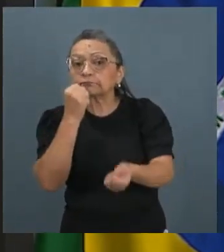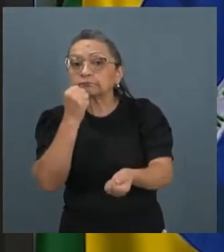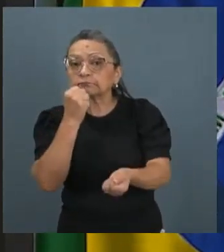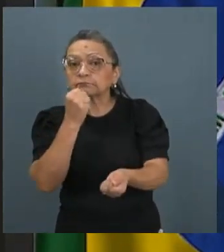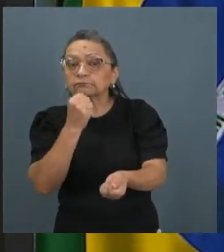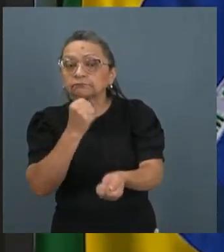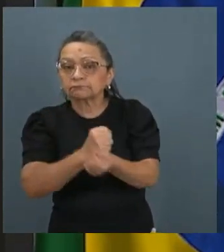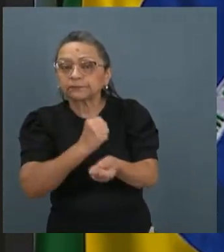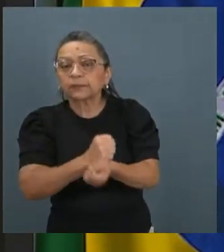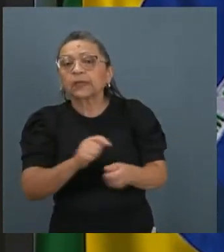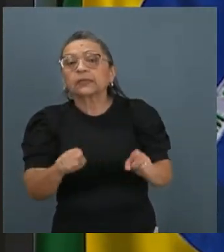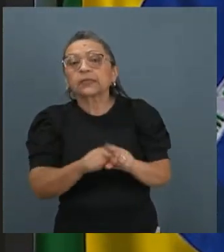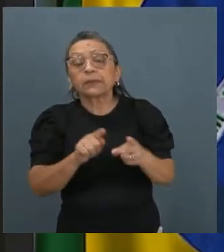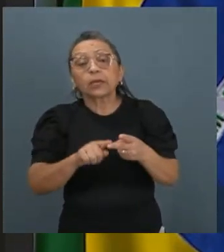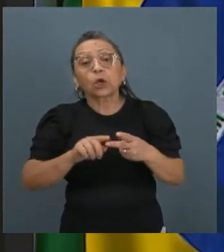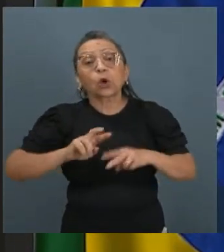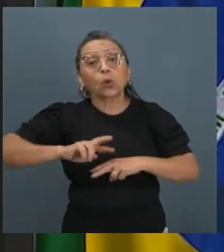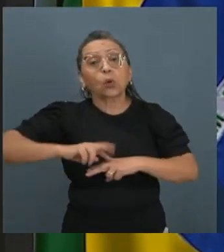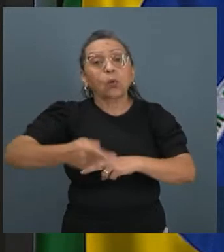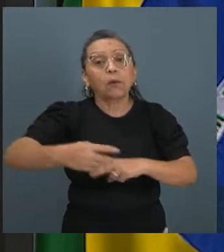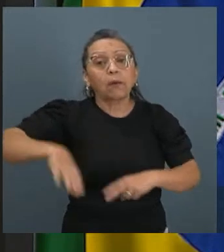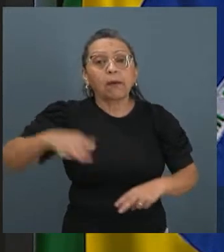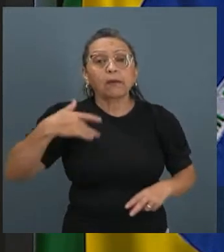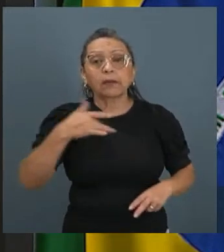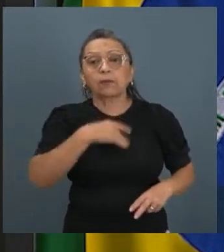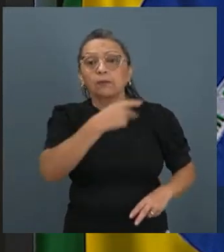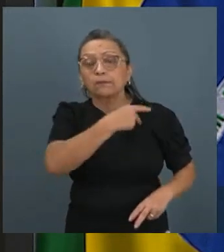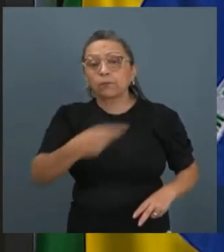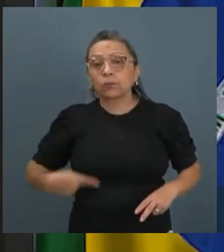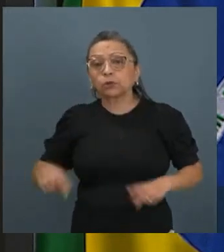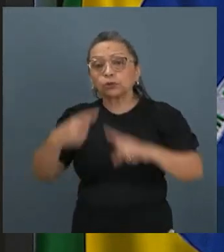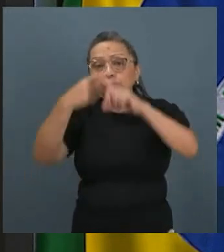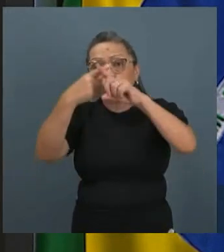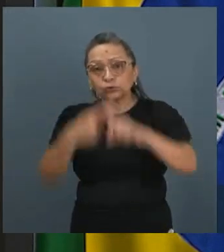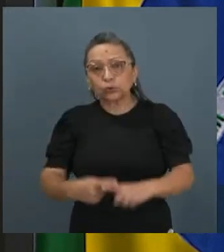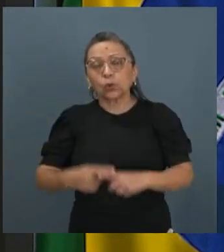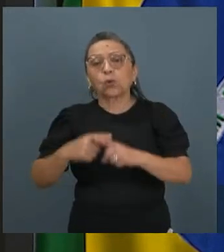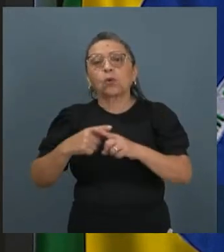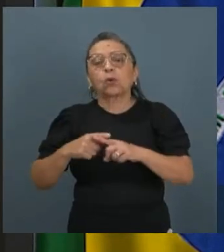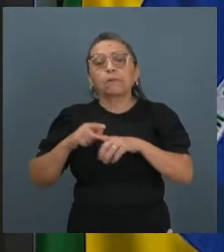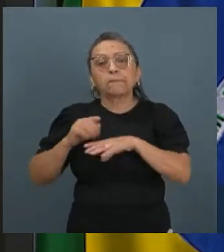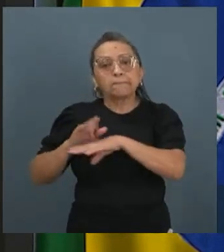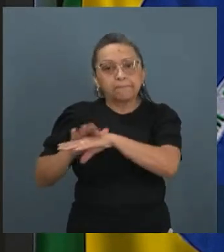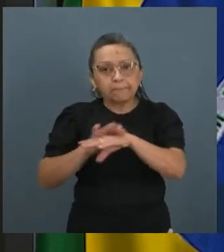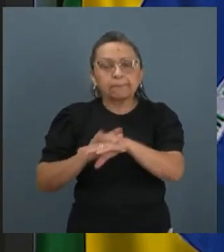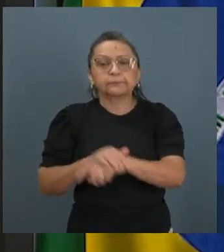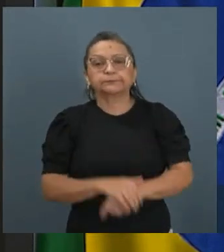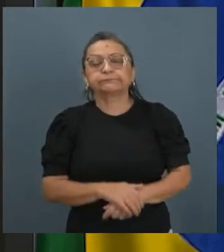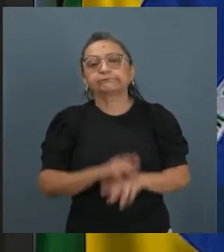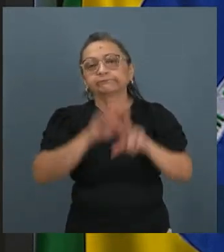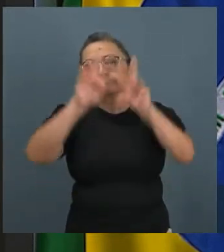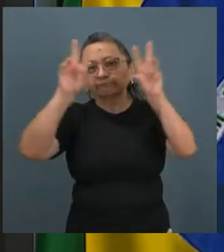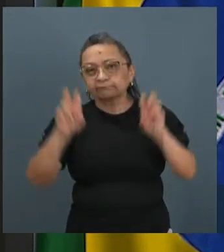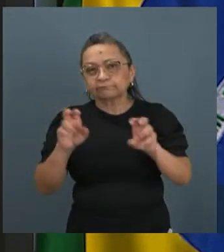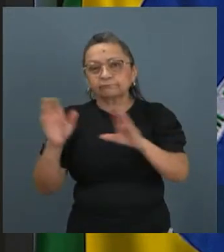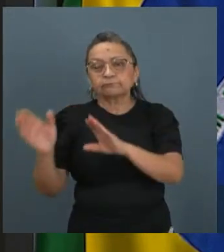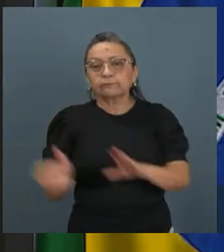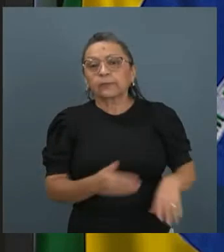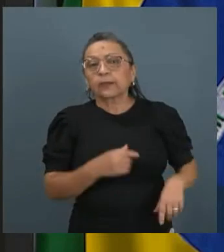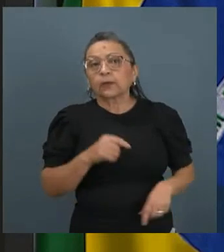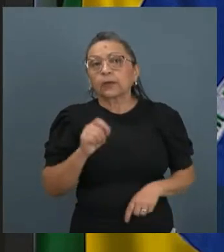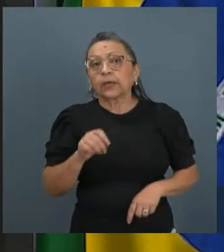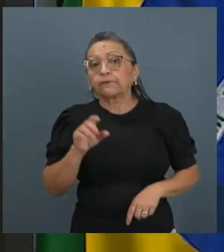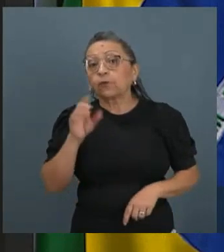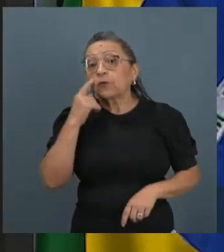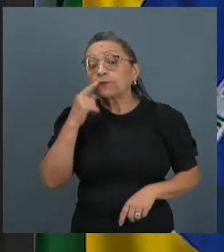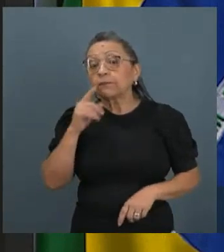e consequências para a saúde pública do jogo patológico, fecho aspas. Vou ressaltar apenas